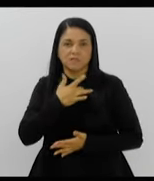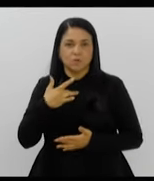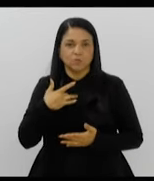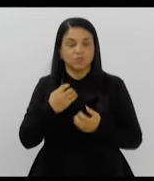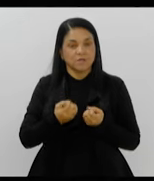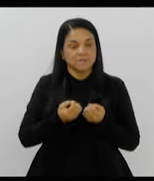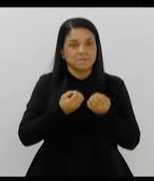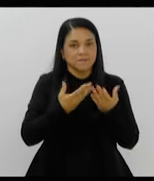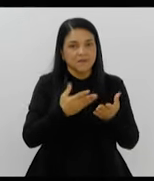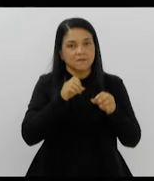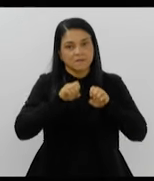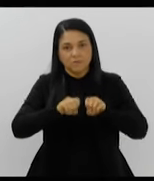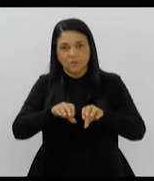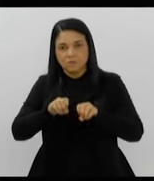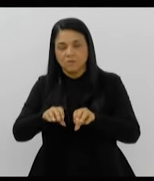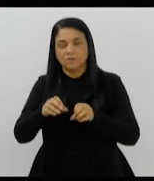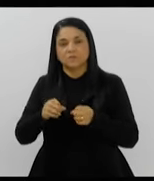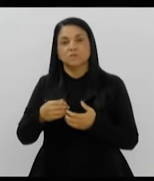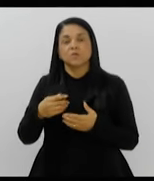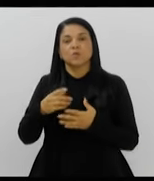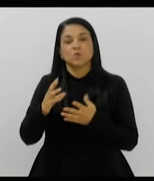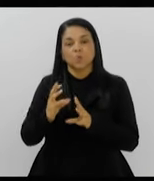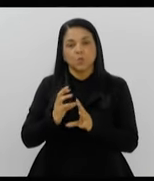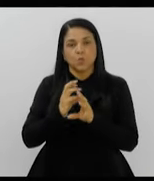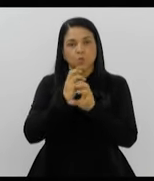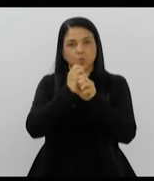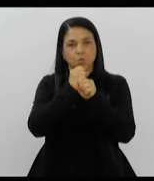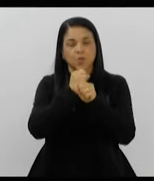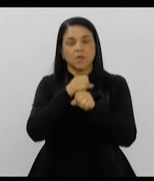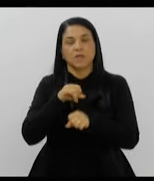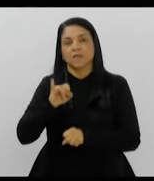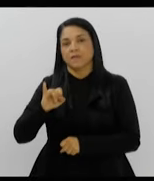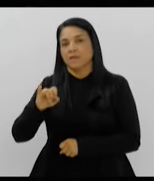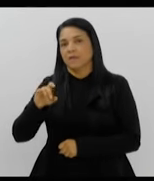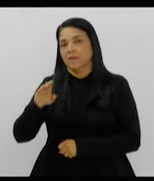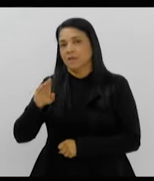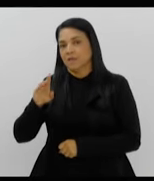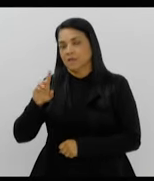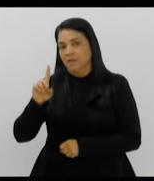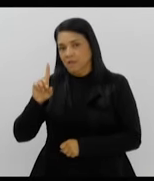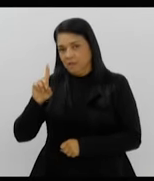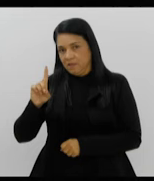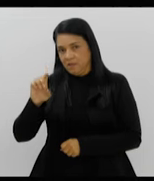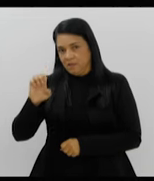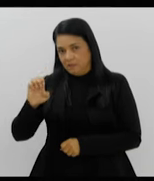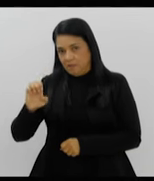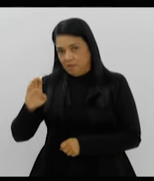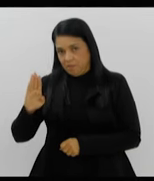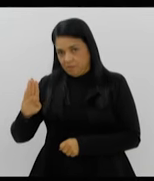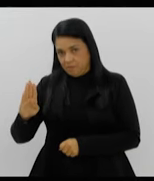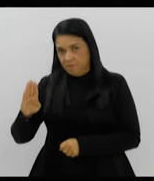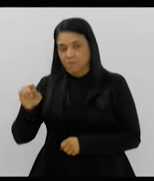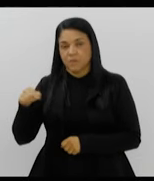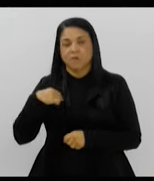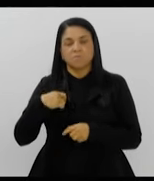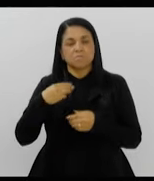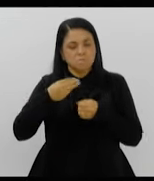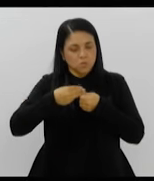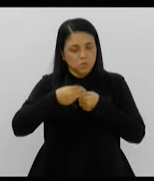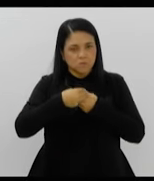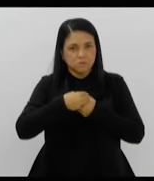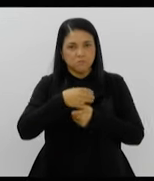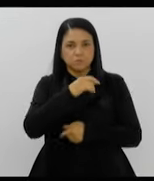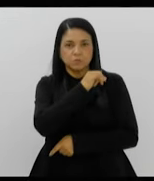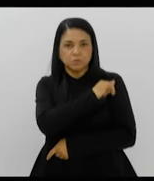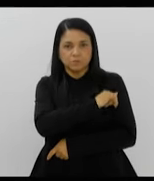as entregas na educação, e os números do último IDEB são muito claros. Quando a gente vê o município do Rio de